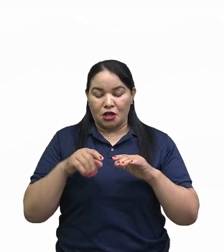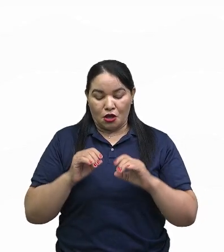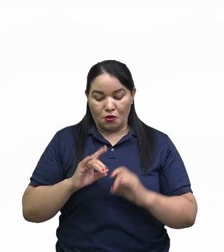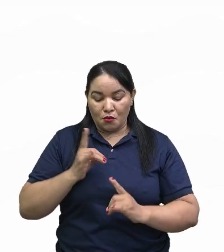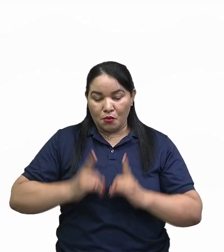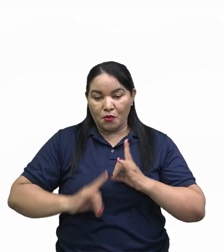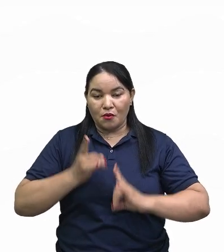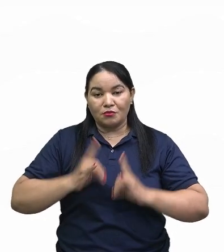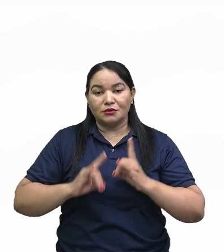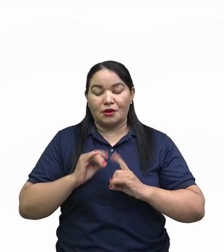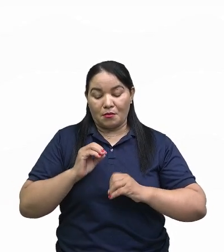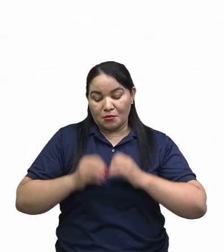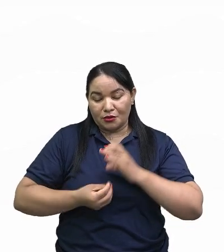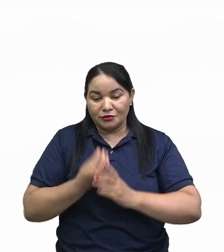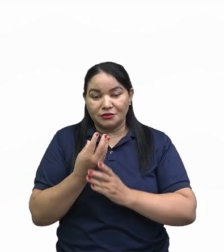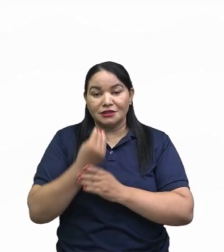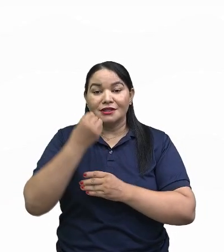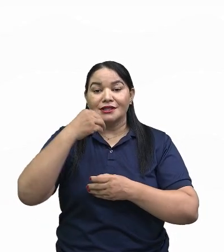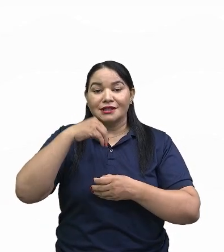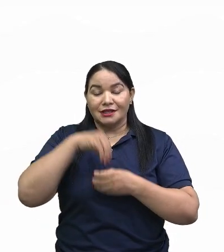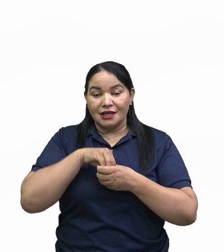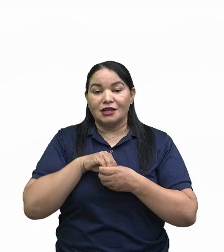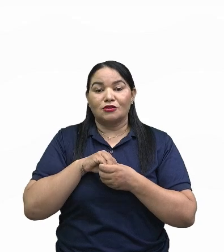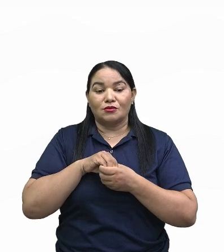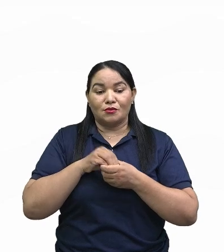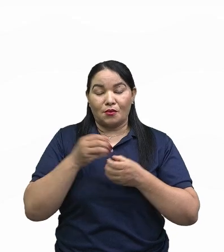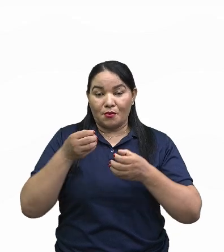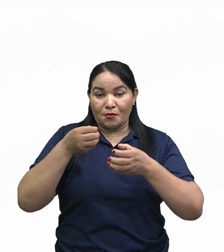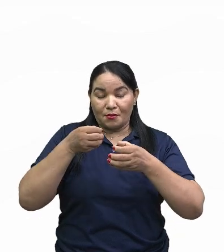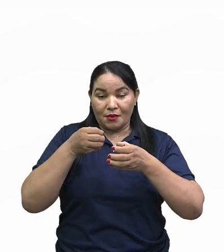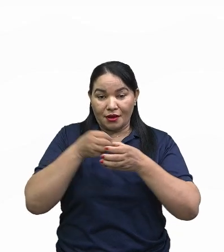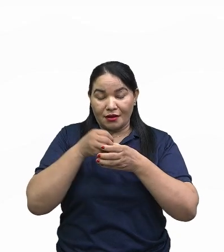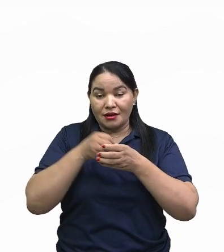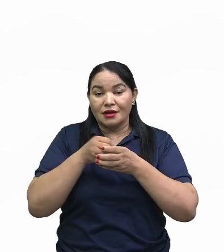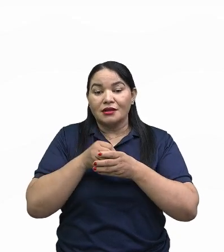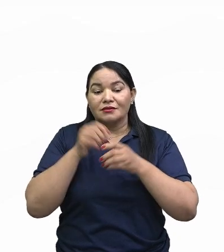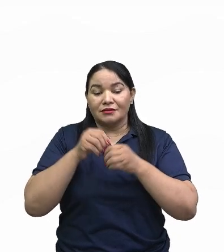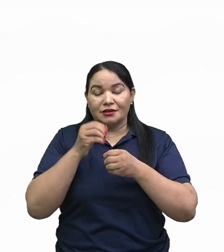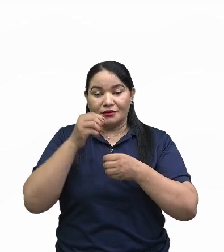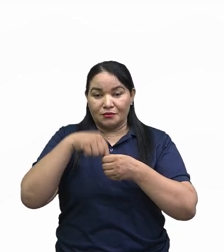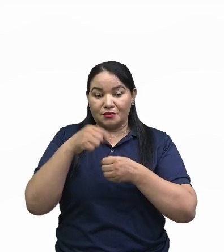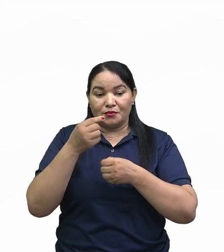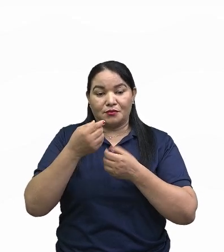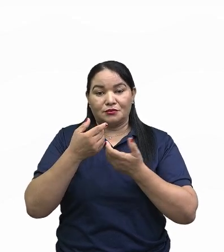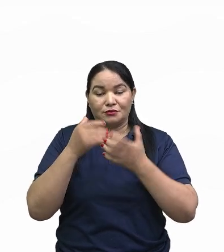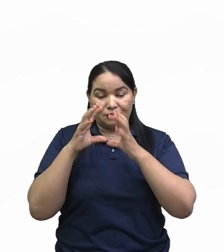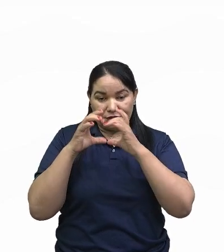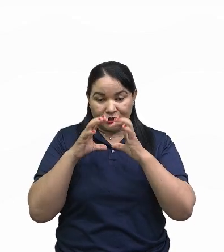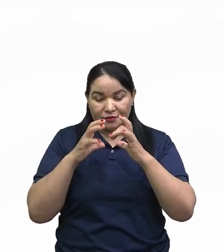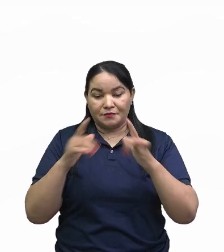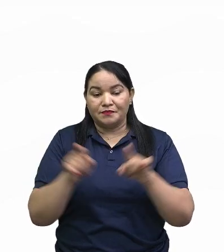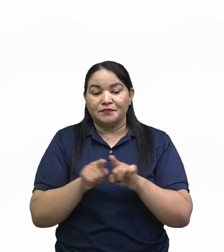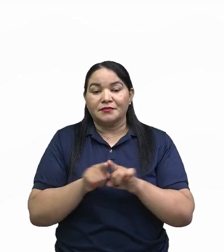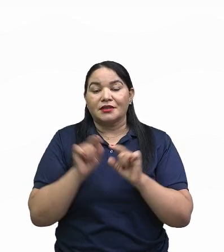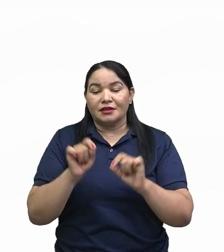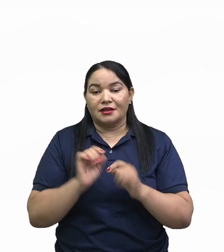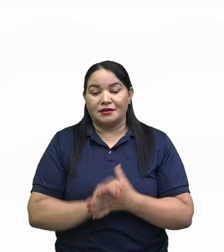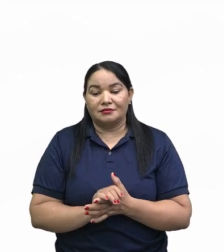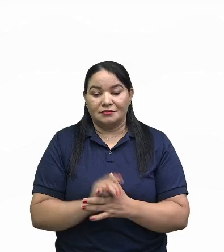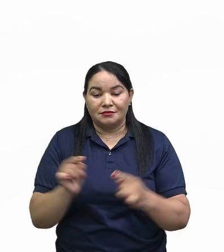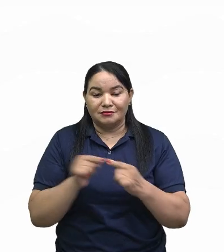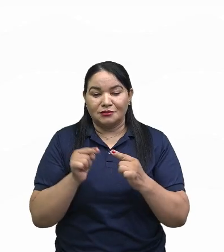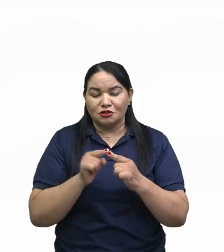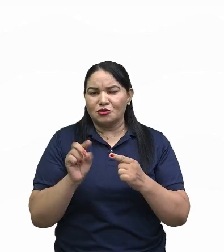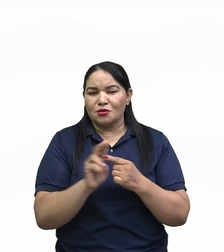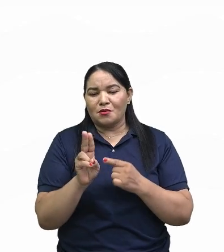ele é produzido nessa glândula chamada de hipófise. E ela também é considerada a glândula mestre do nosso corpo,